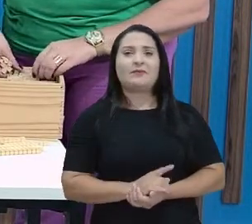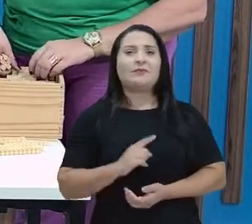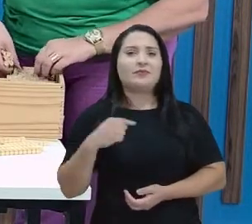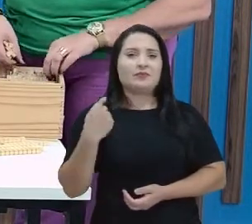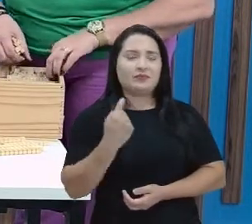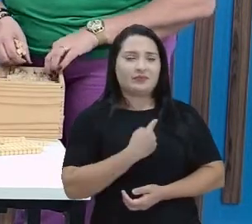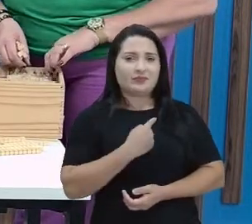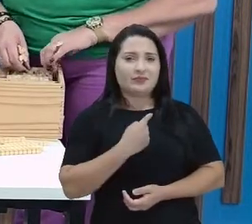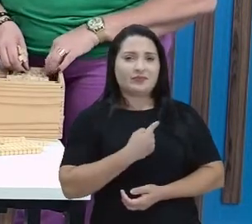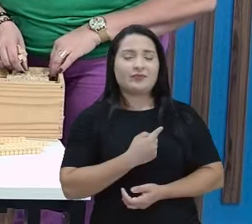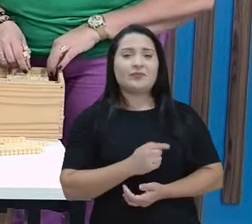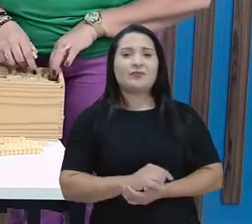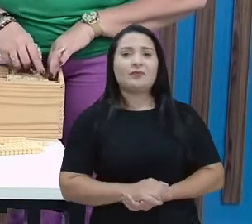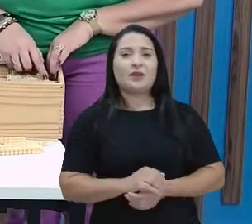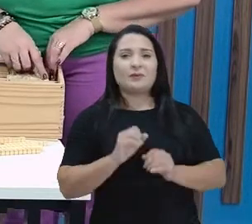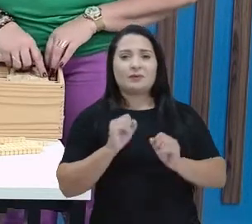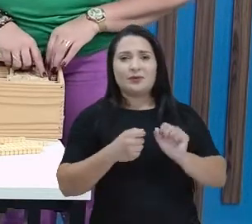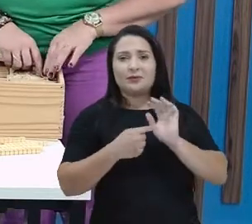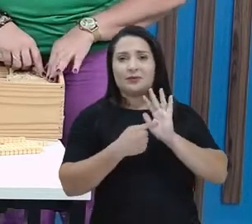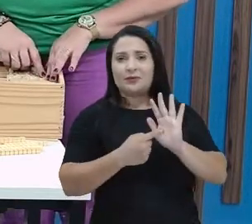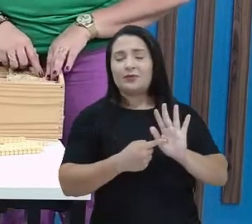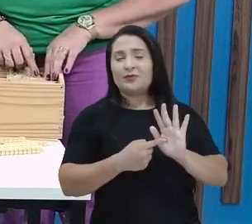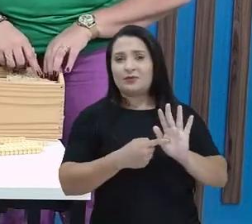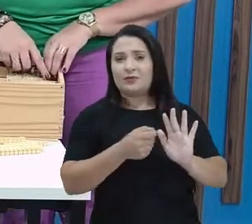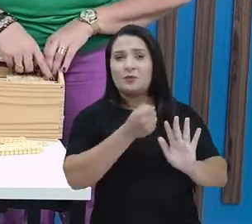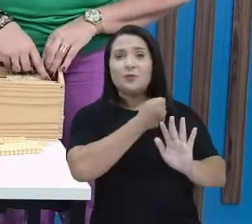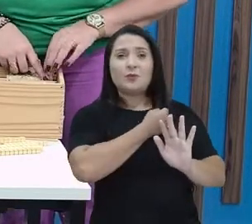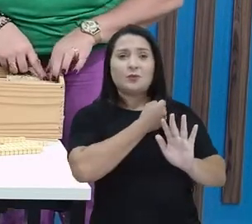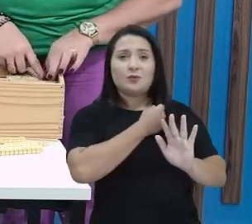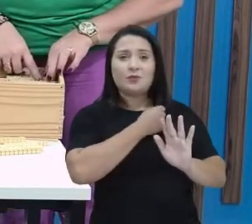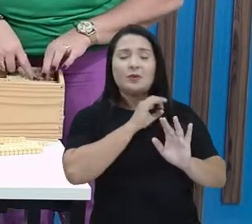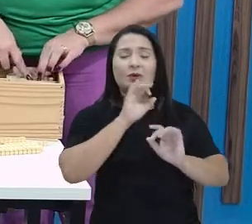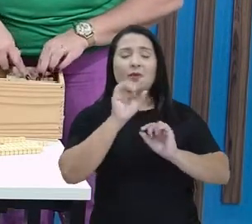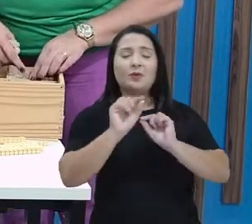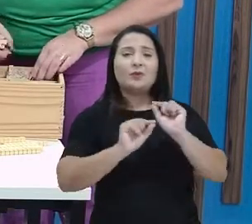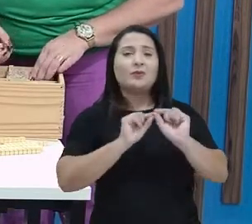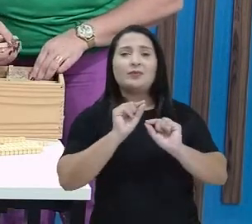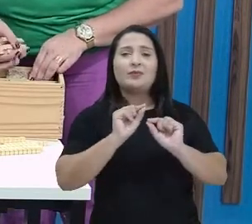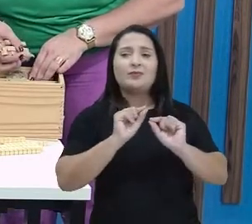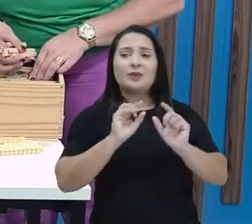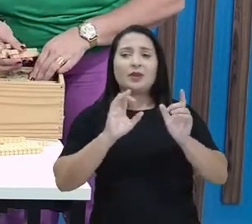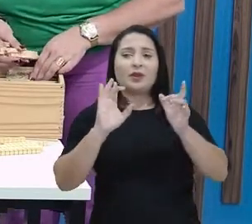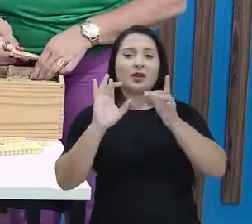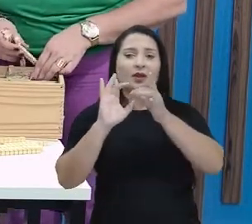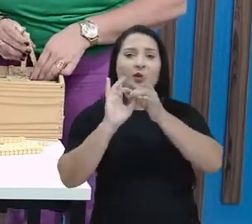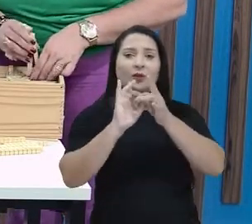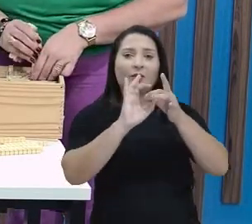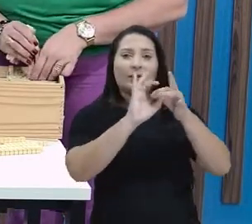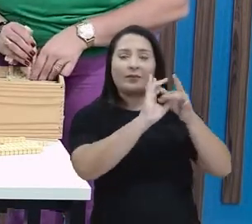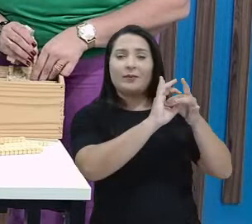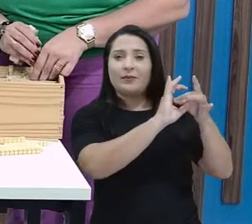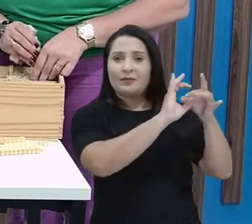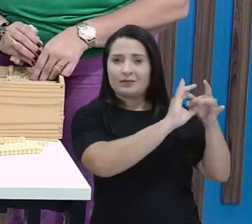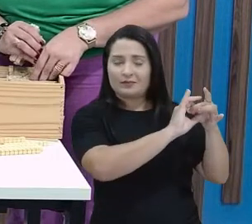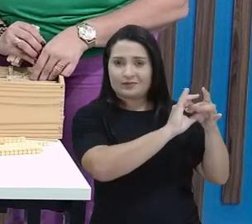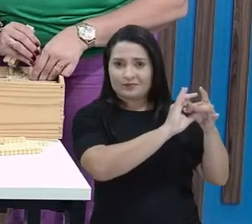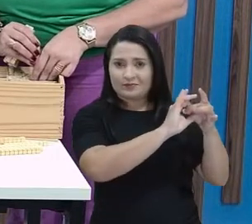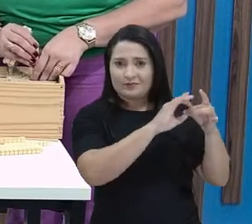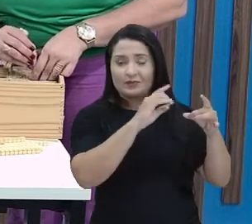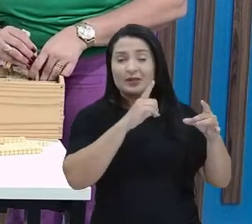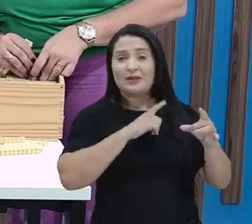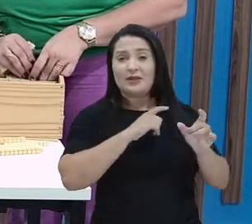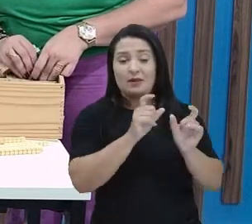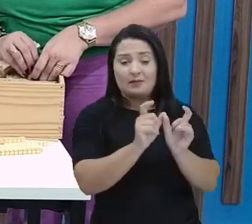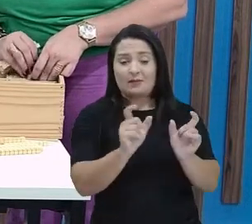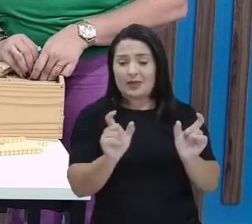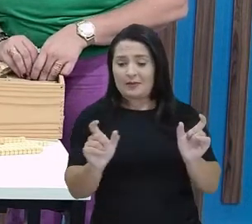fazer a representação dos números é por meio da composição. Aí, o que que eu tenho aqui? Eu tenho minhas fichinhas para